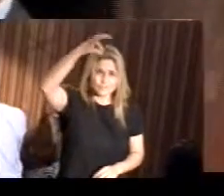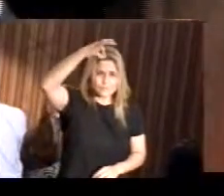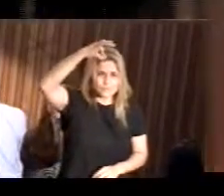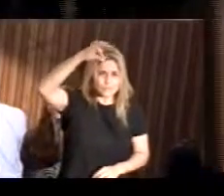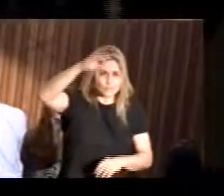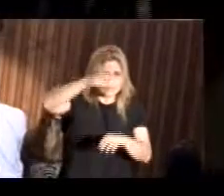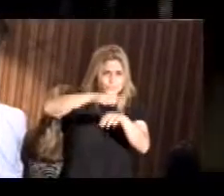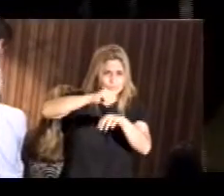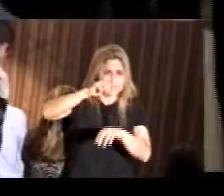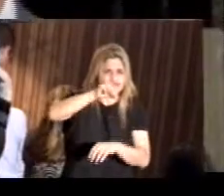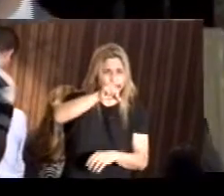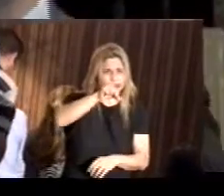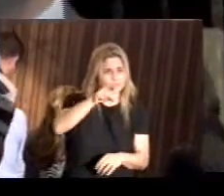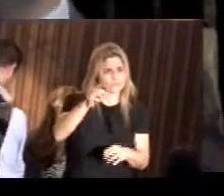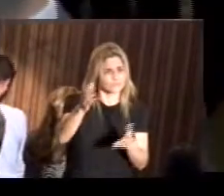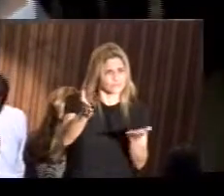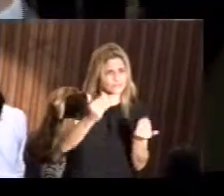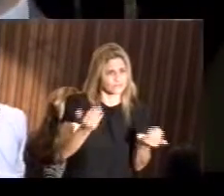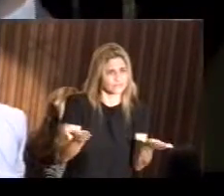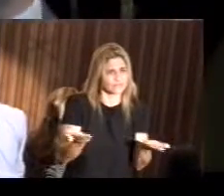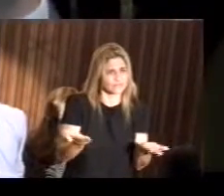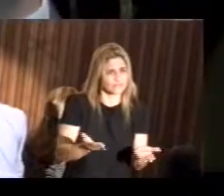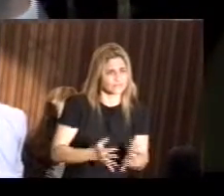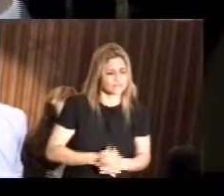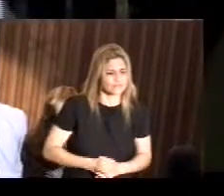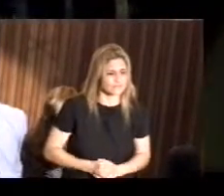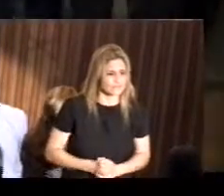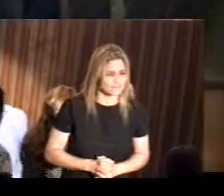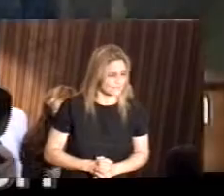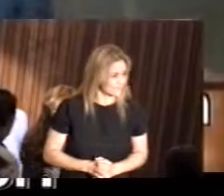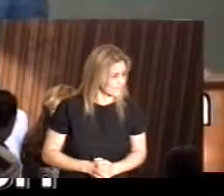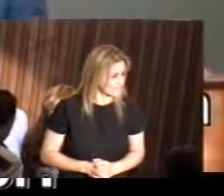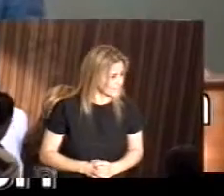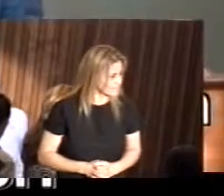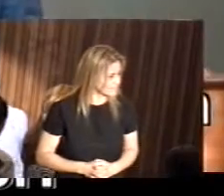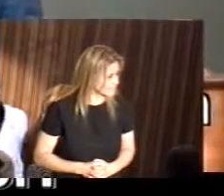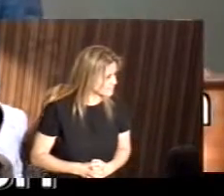para cá, vem. Eu quero orar com você em nome de Jesus.